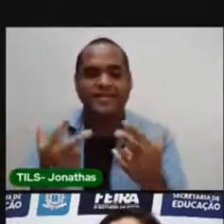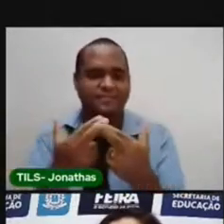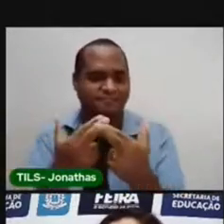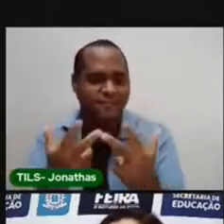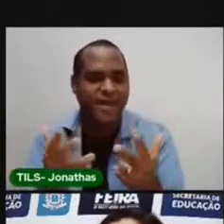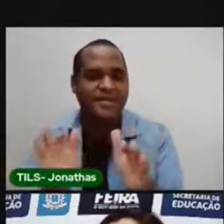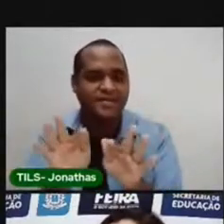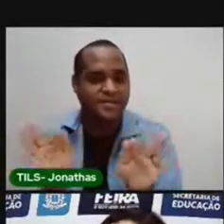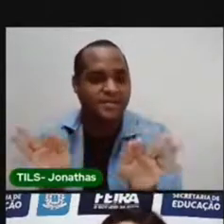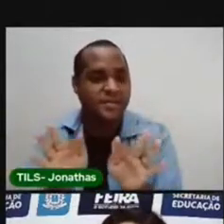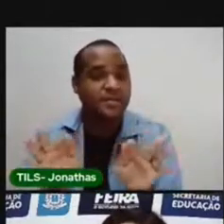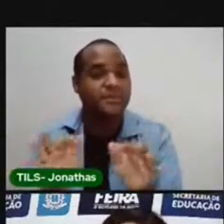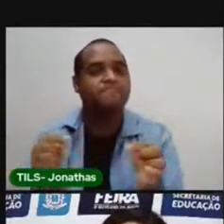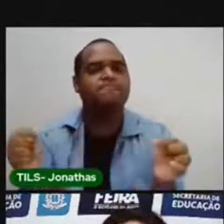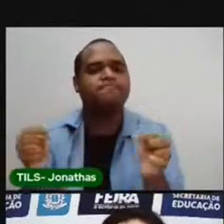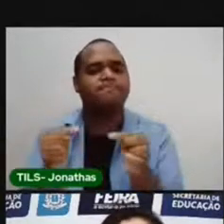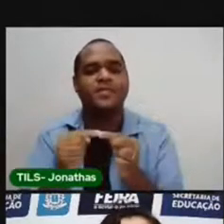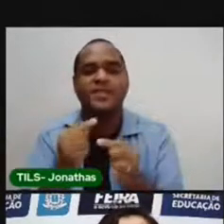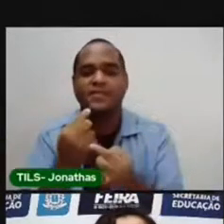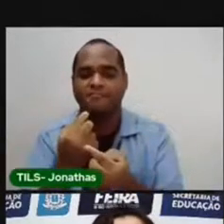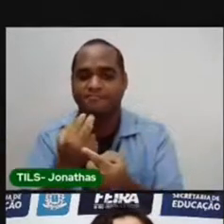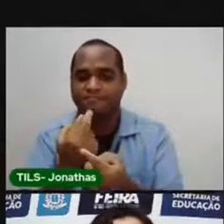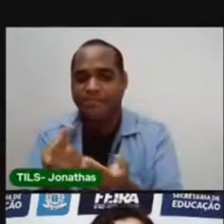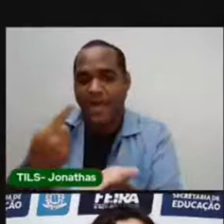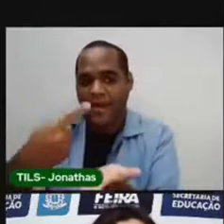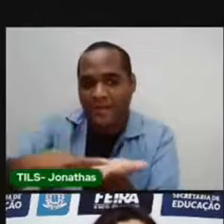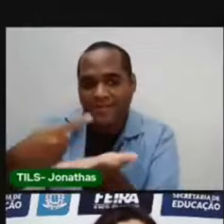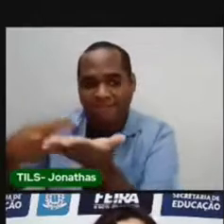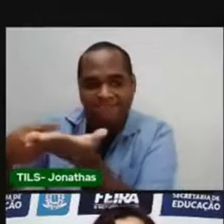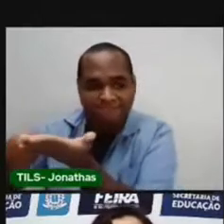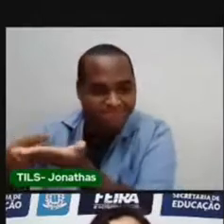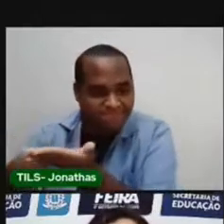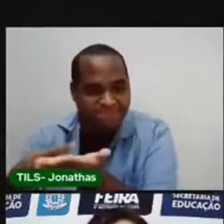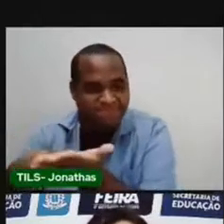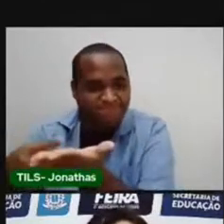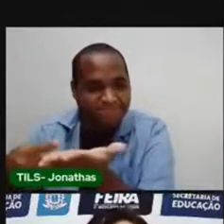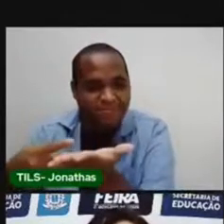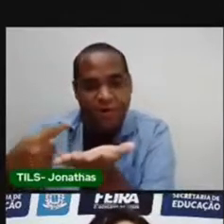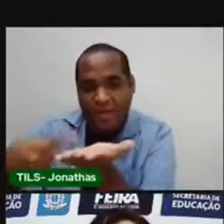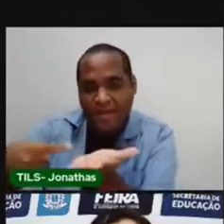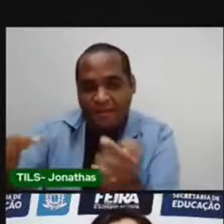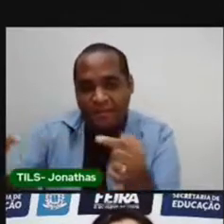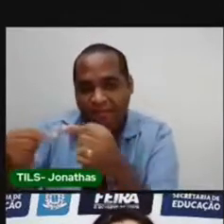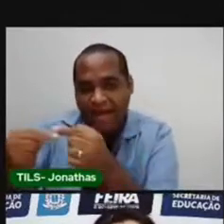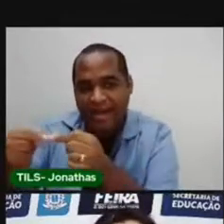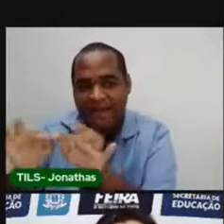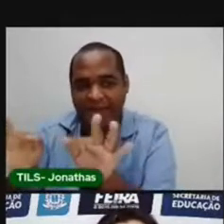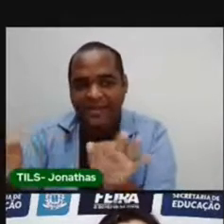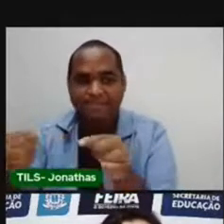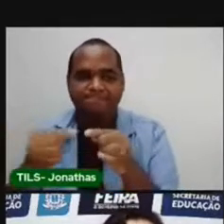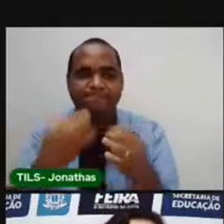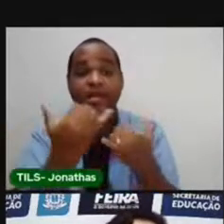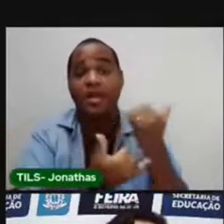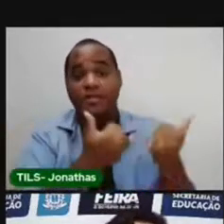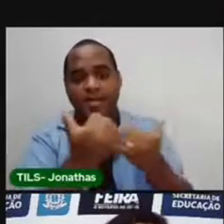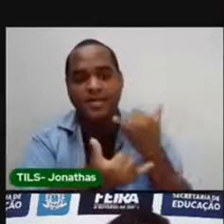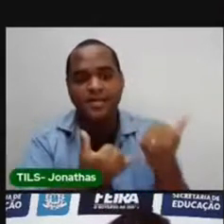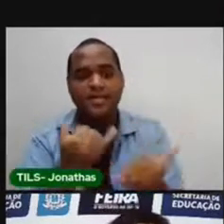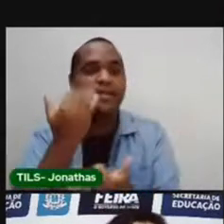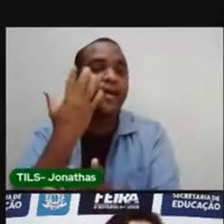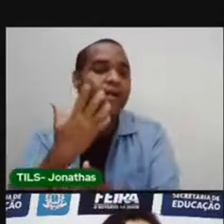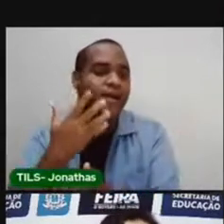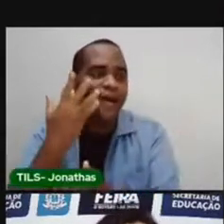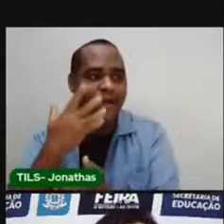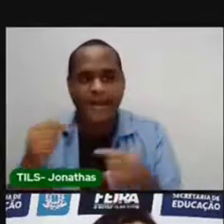em sua maioria com rimas. E são recitadas nas brincadeiras de crianças e